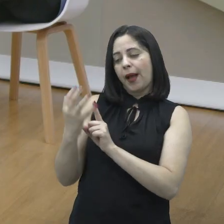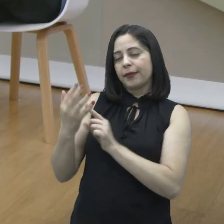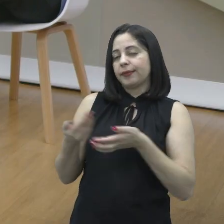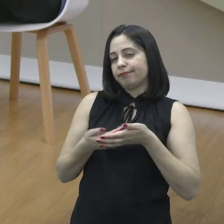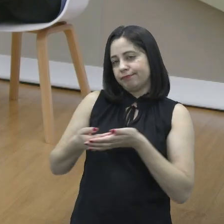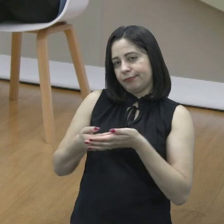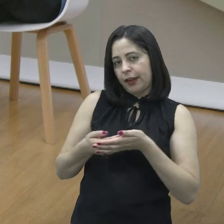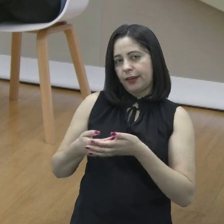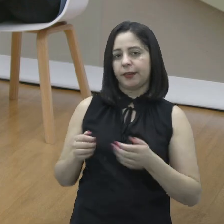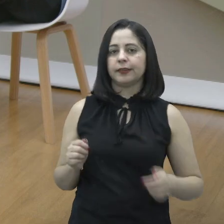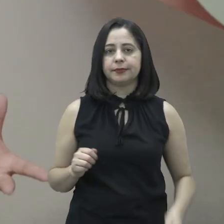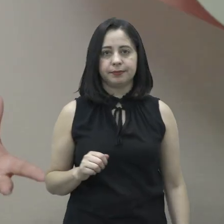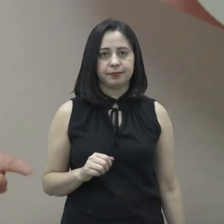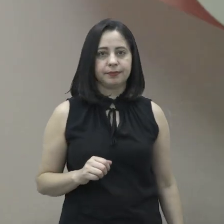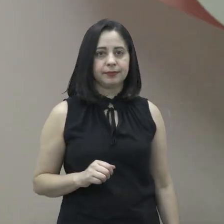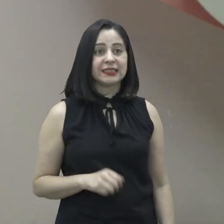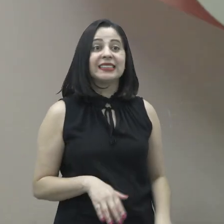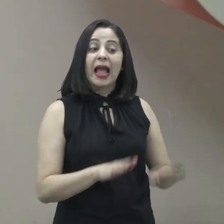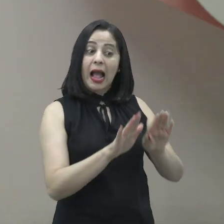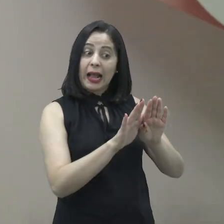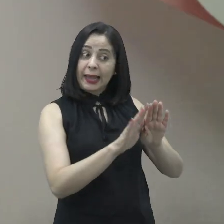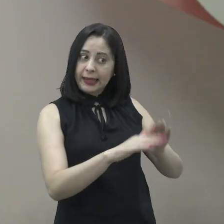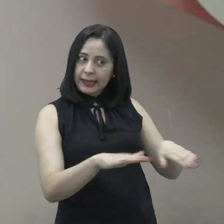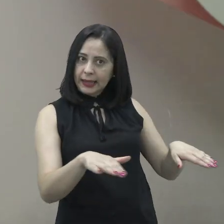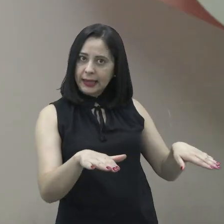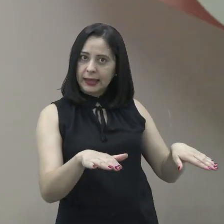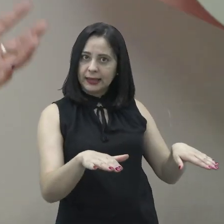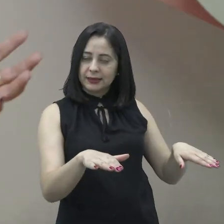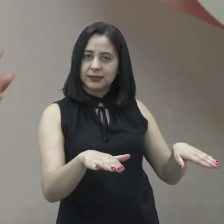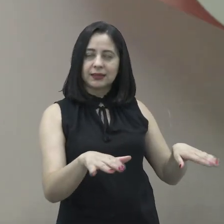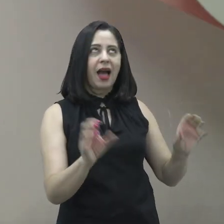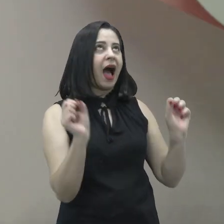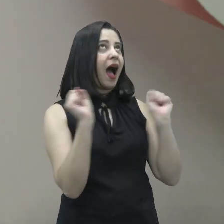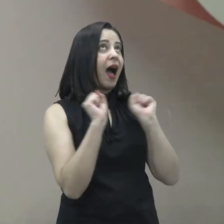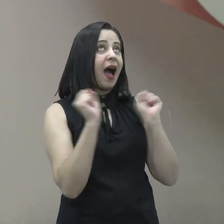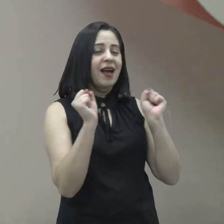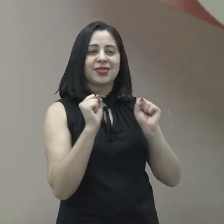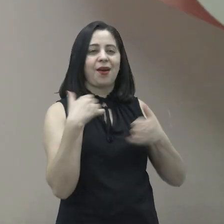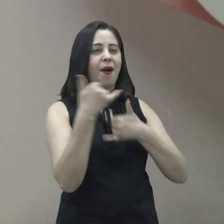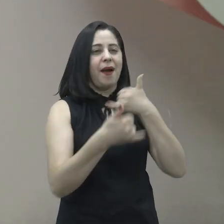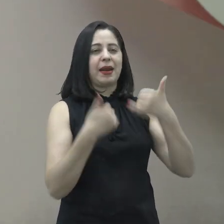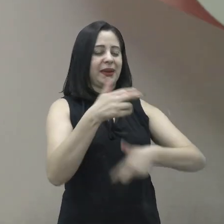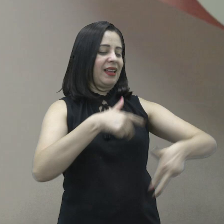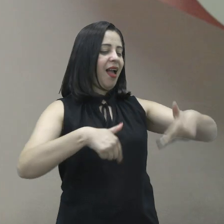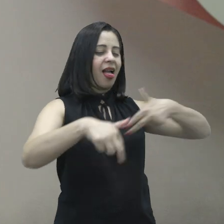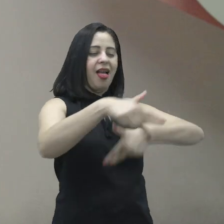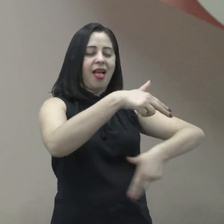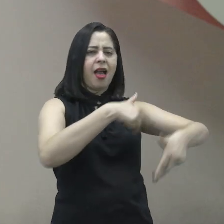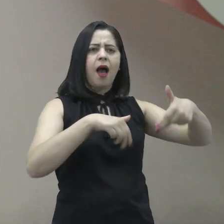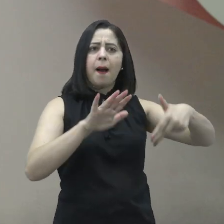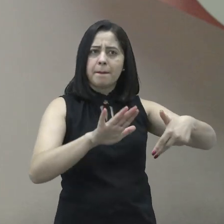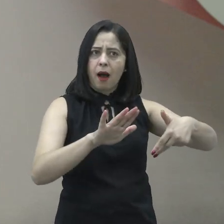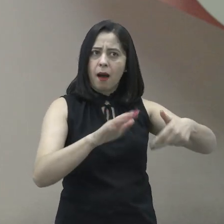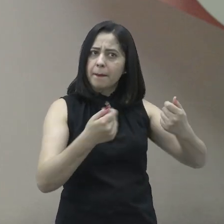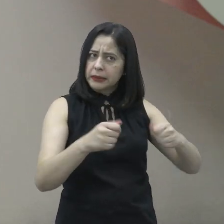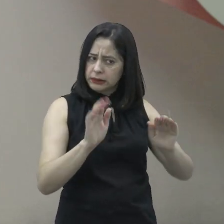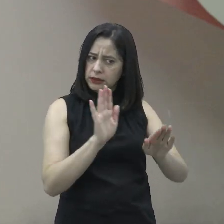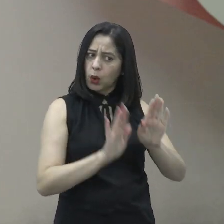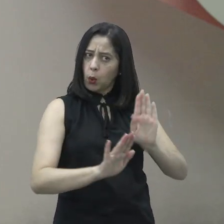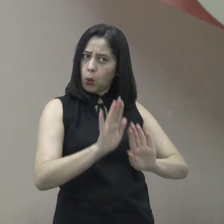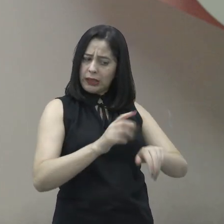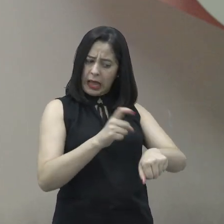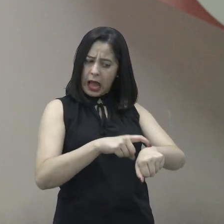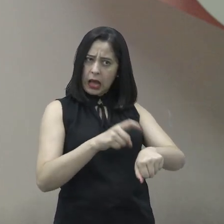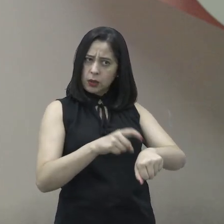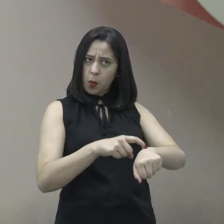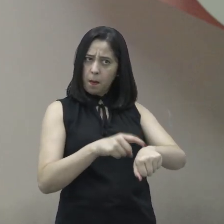doutor. E já que a gente está falando das crianças, a criançada adora brincar ao ar livre. Só que tem que tomar um certo cuidado com o horário, né?